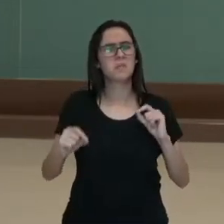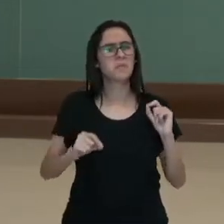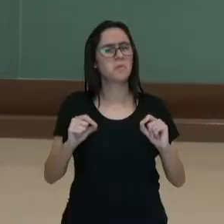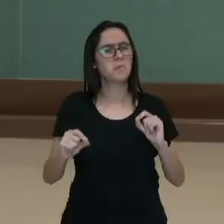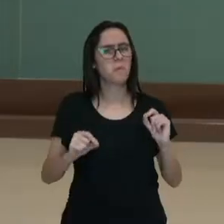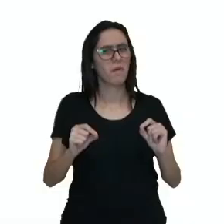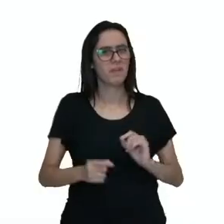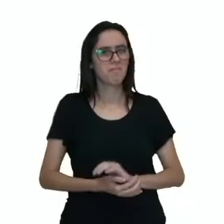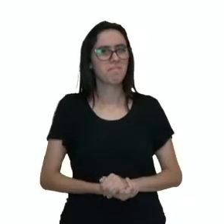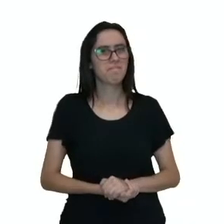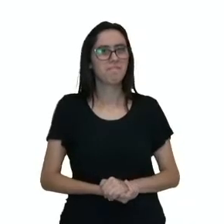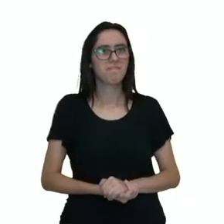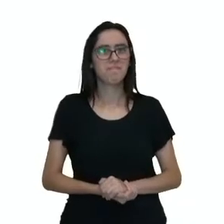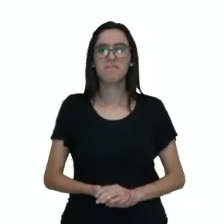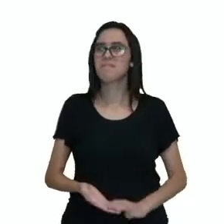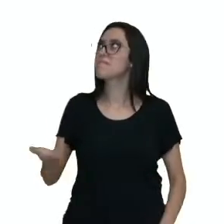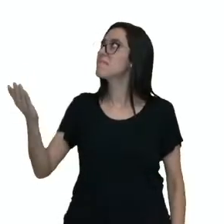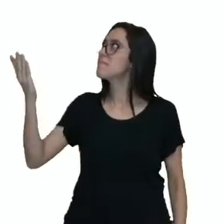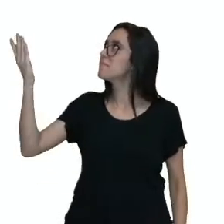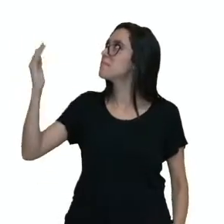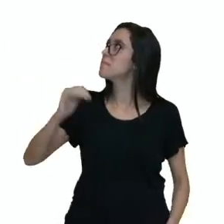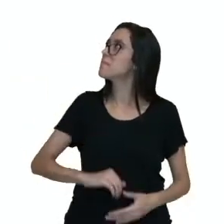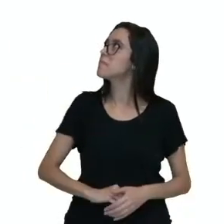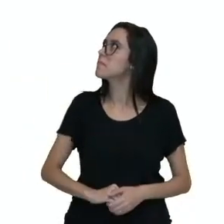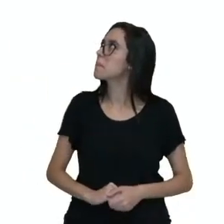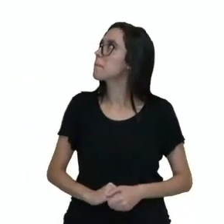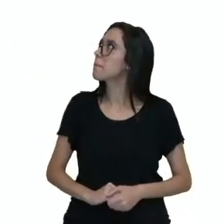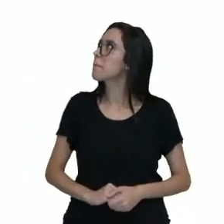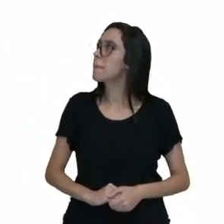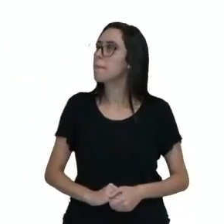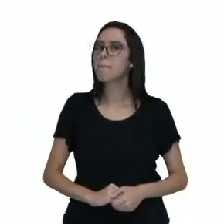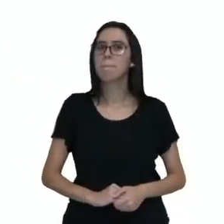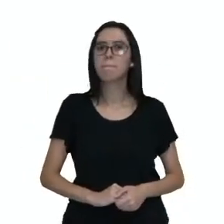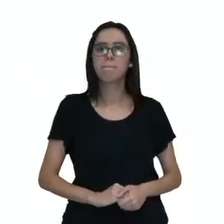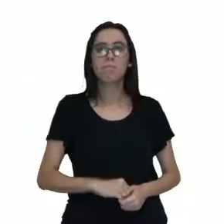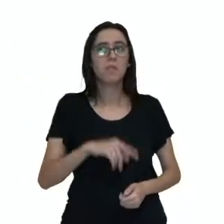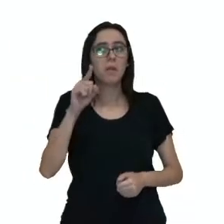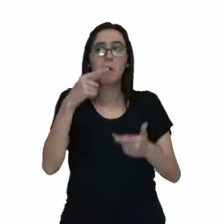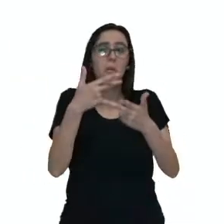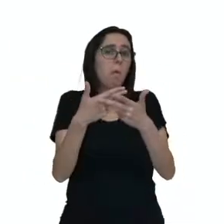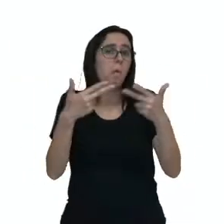Não sabe. Espera algo que não está definido. É algo